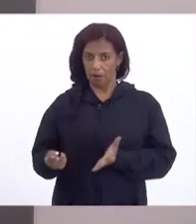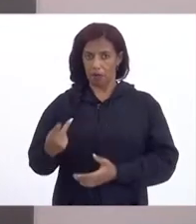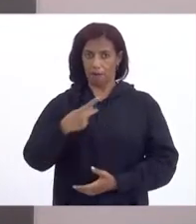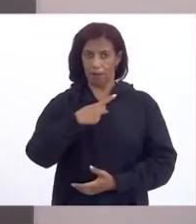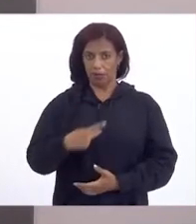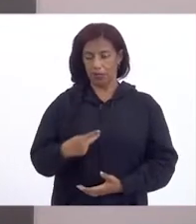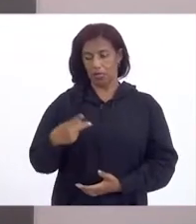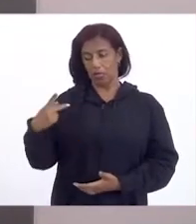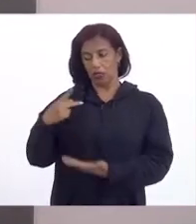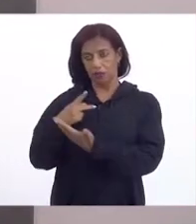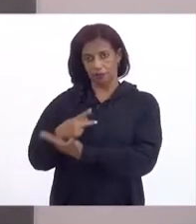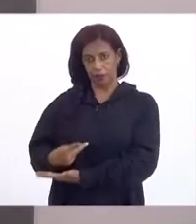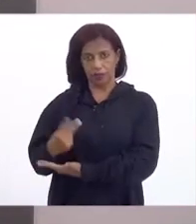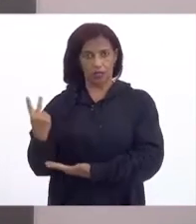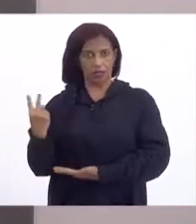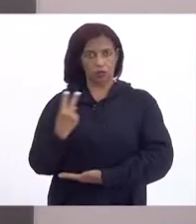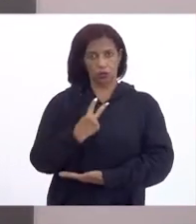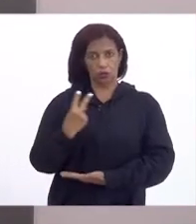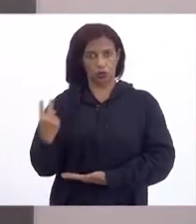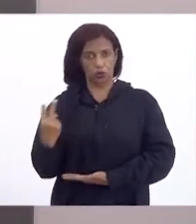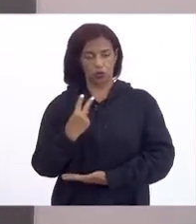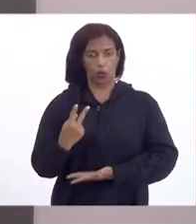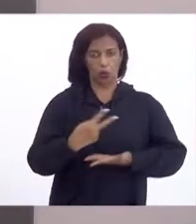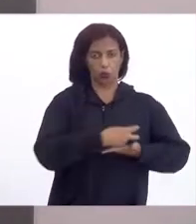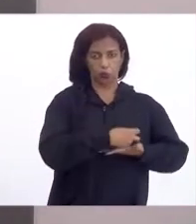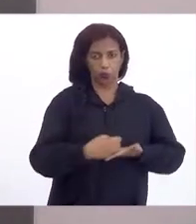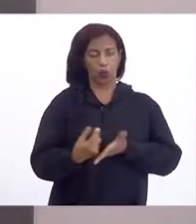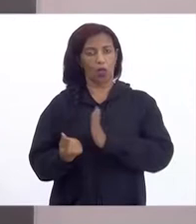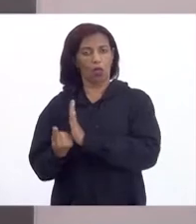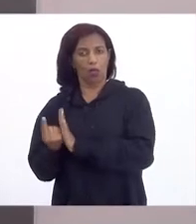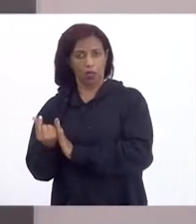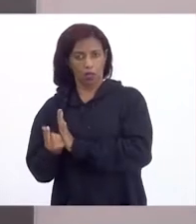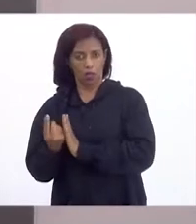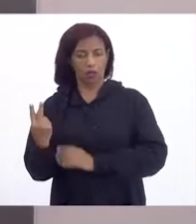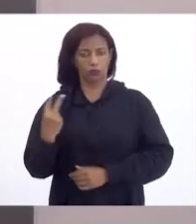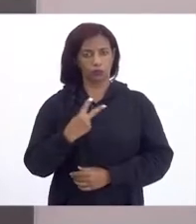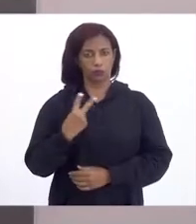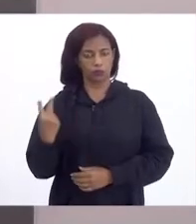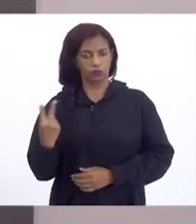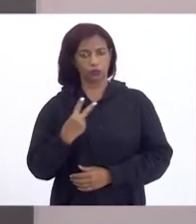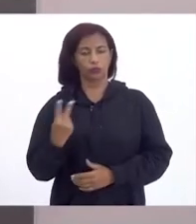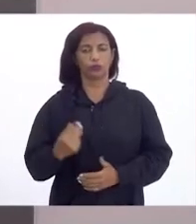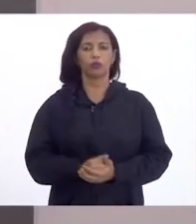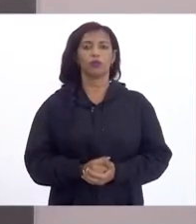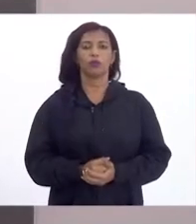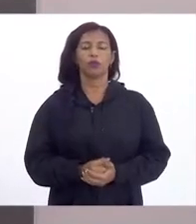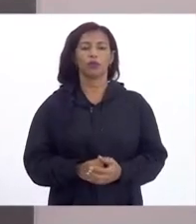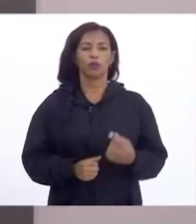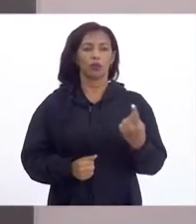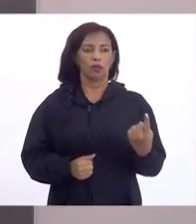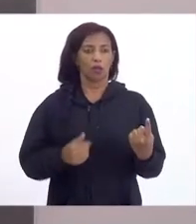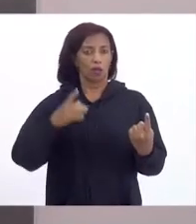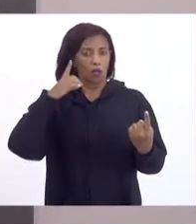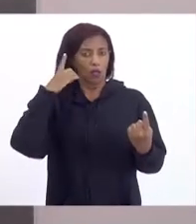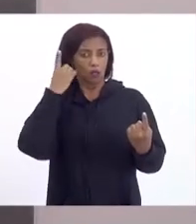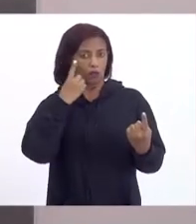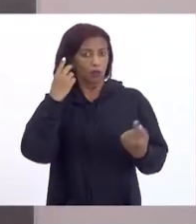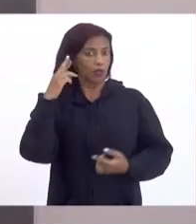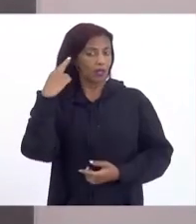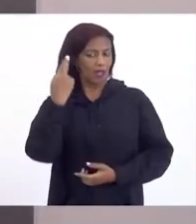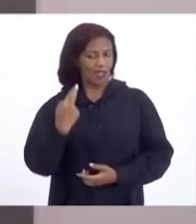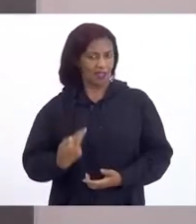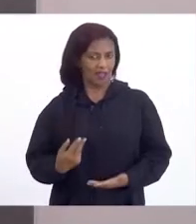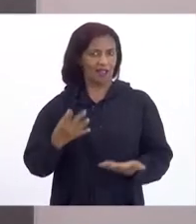presidentes das comissões de tributação e orçamento, respectivamente. A deputada Renata Souza,